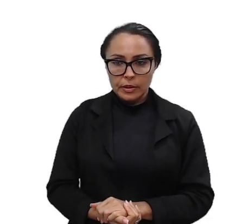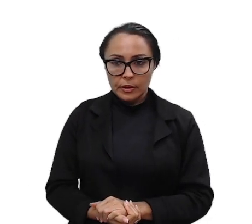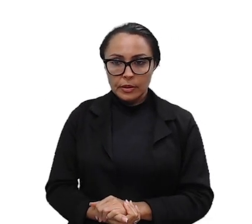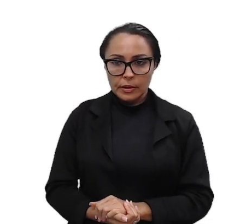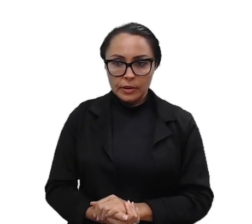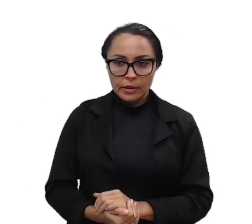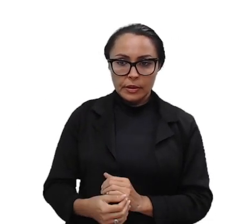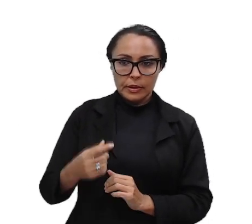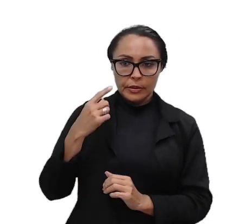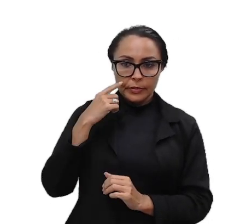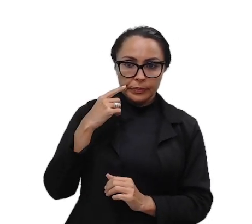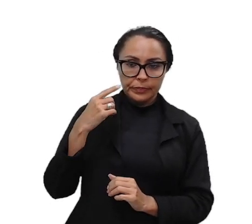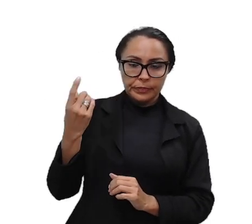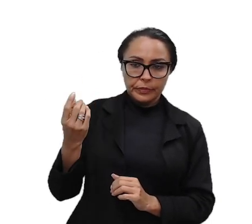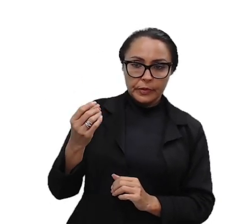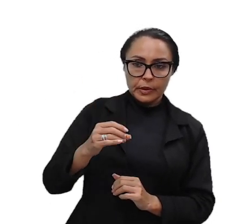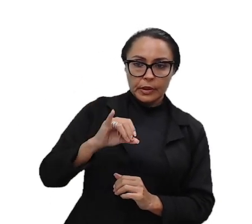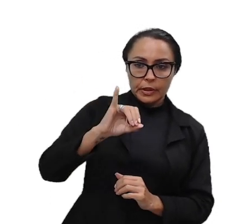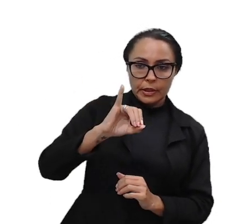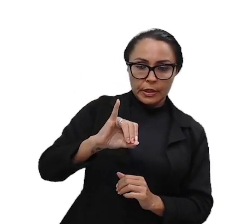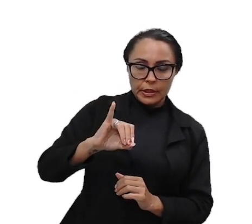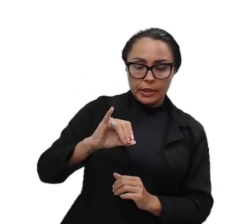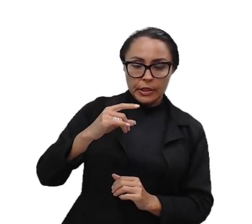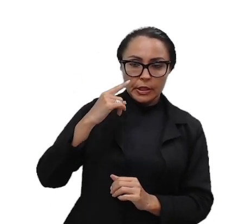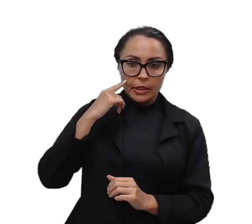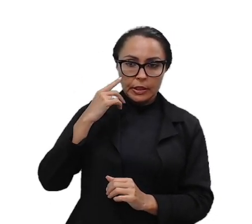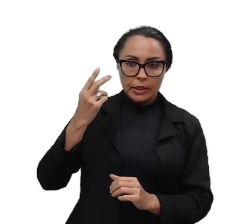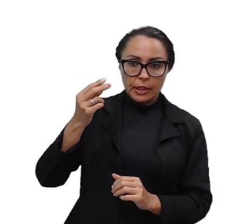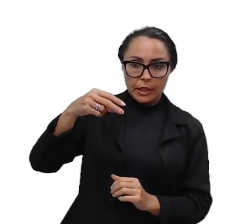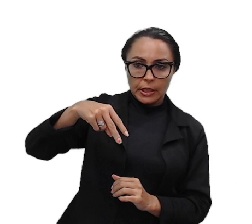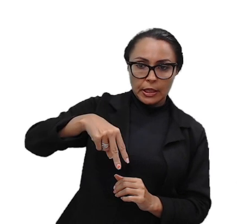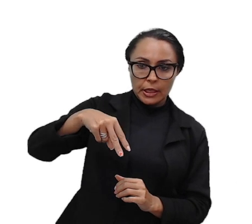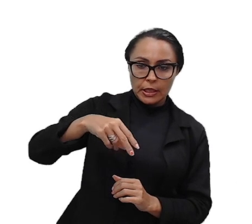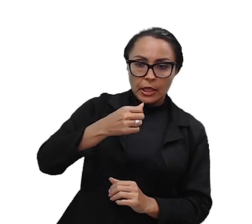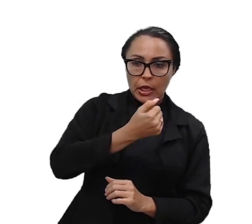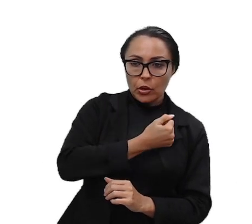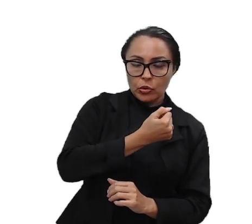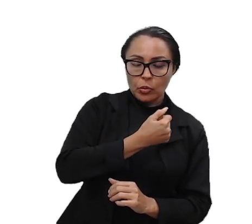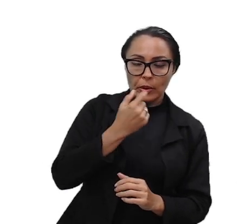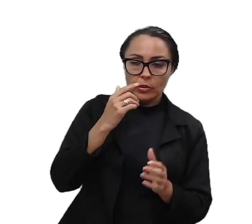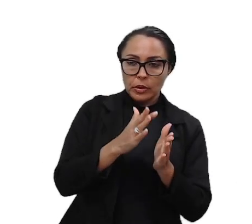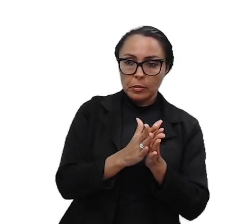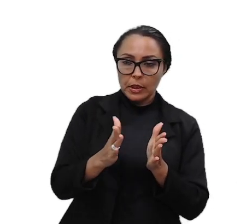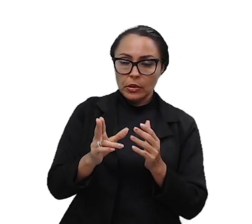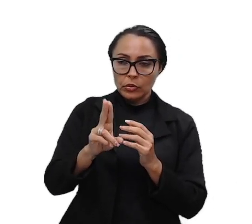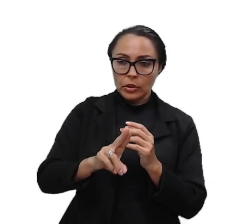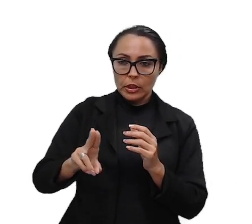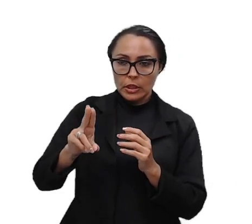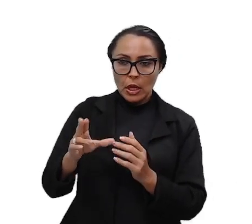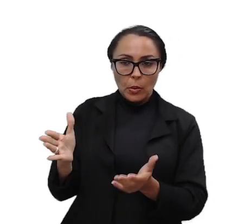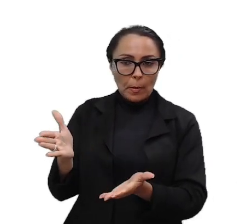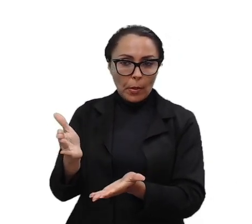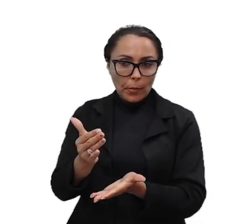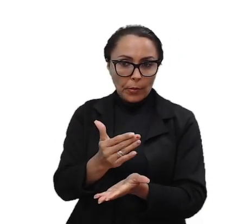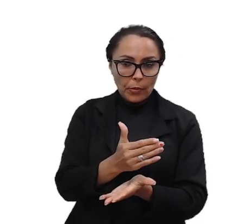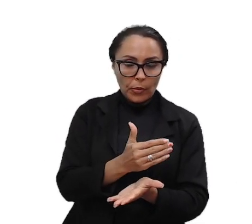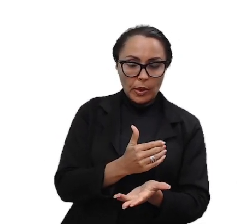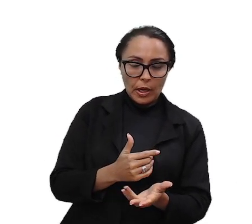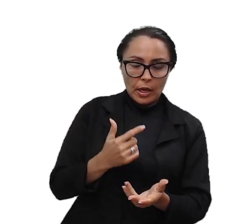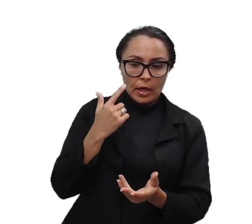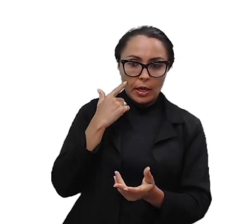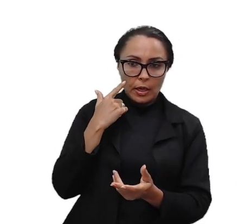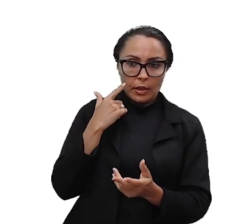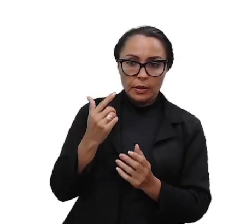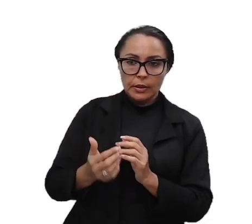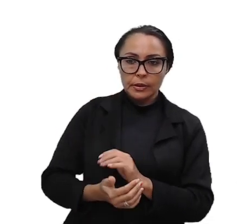número de ordem de cada período mais recente, N é o número de períodos utilizados para apurar a média móvel, esse N e